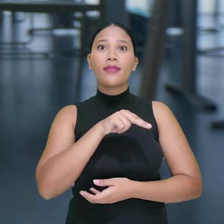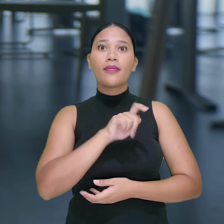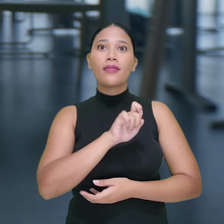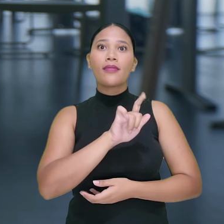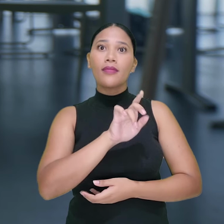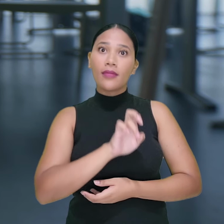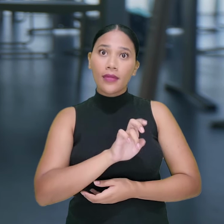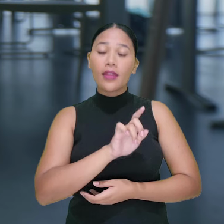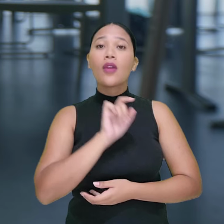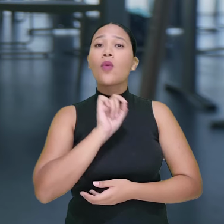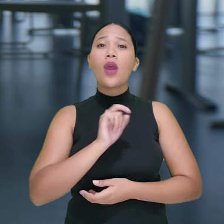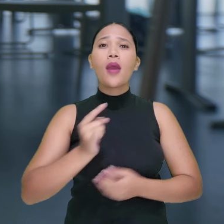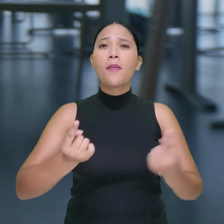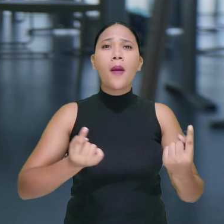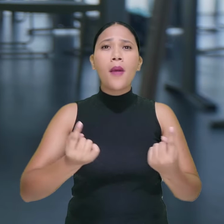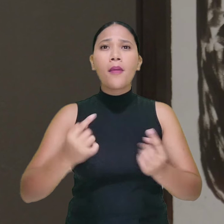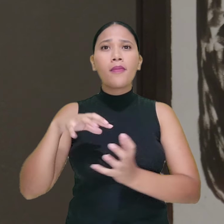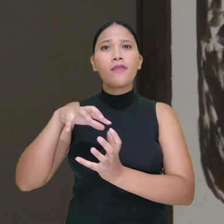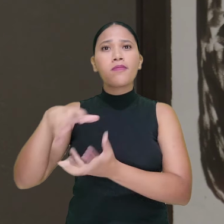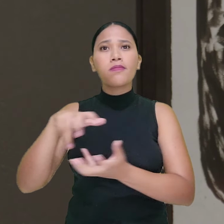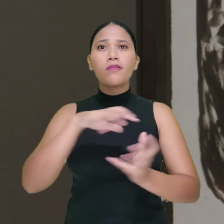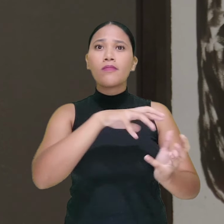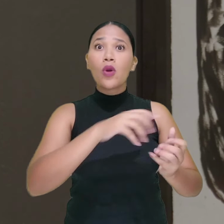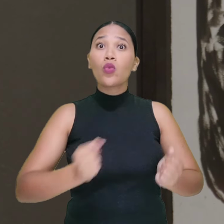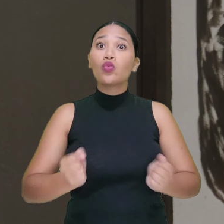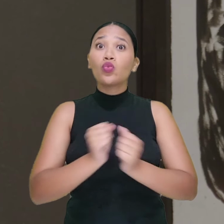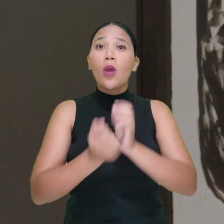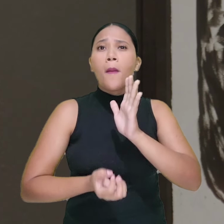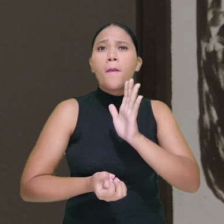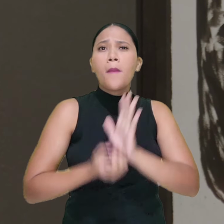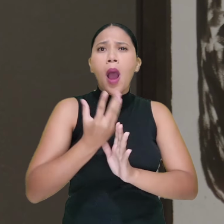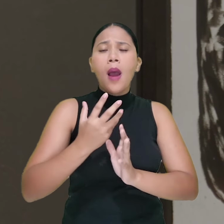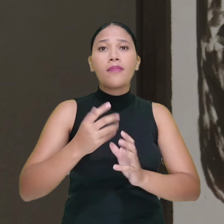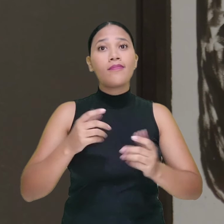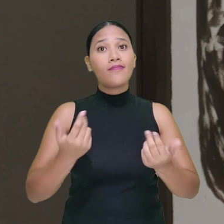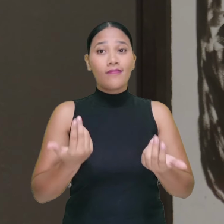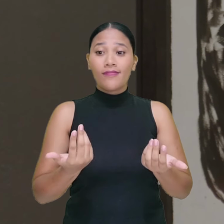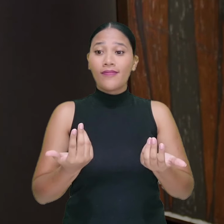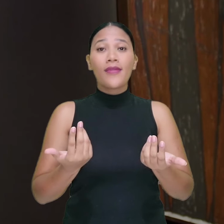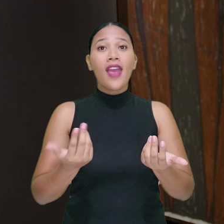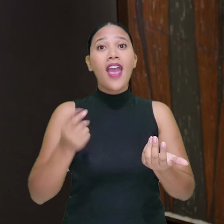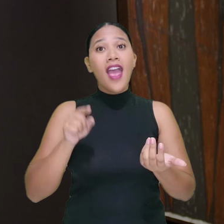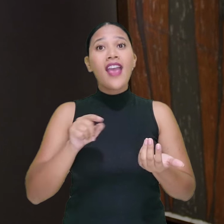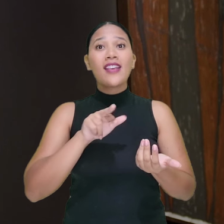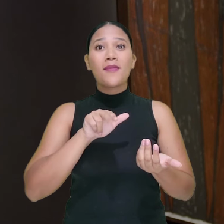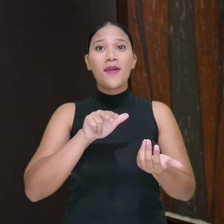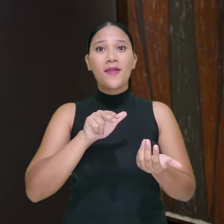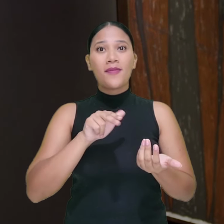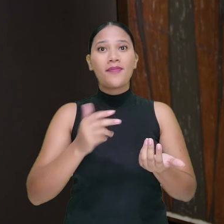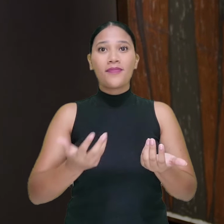chama Revenguer. Planer e Revenguer, eles nascem juntos. Eles são planetas